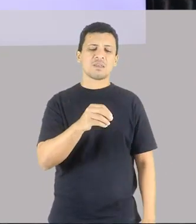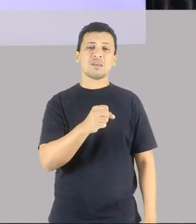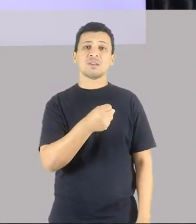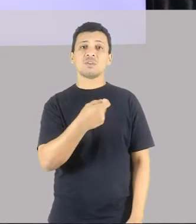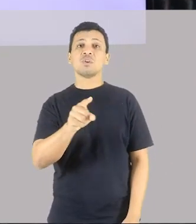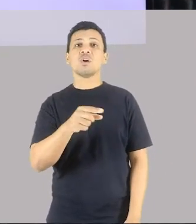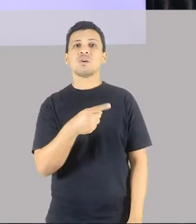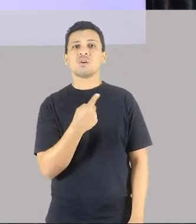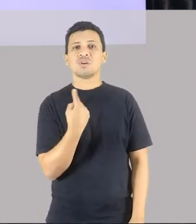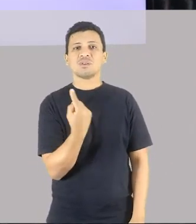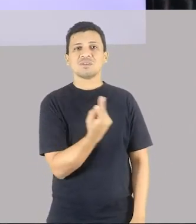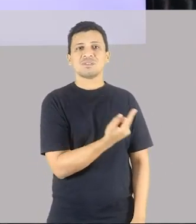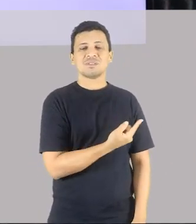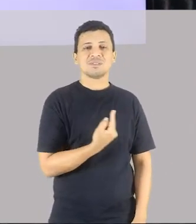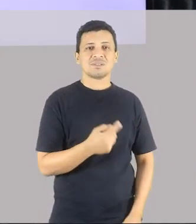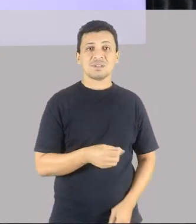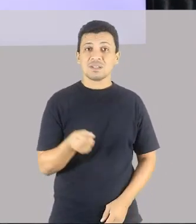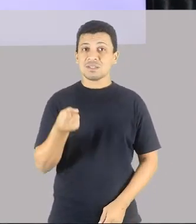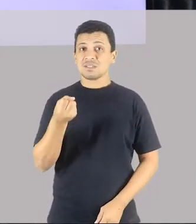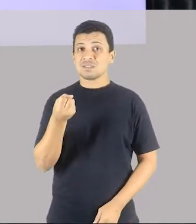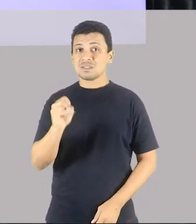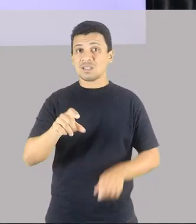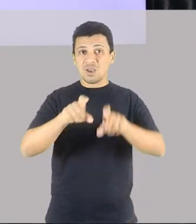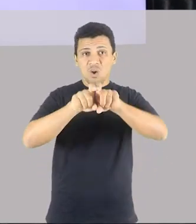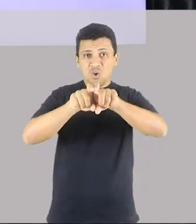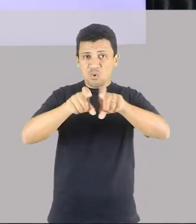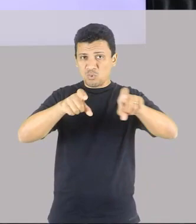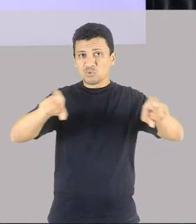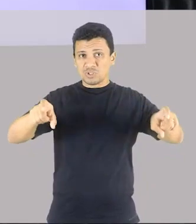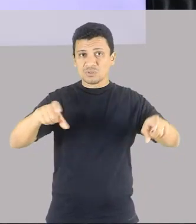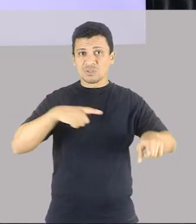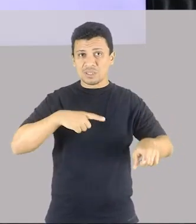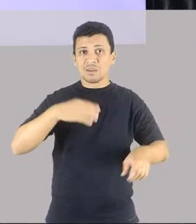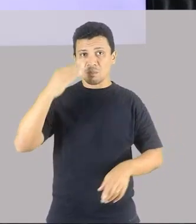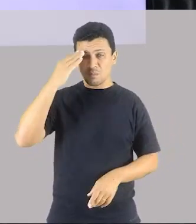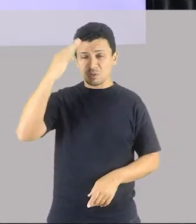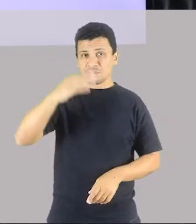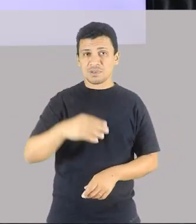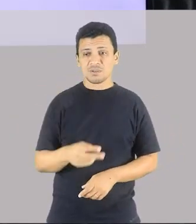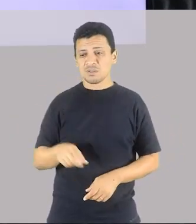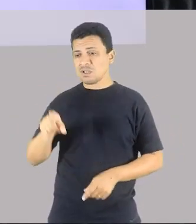se o sujeito está na oração principal, a oração